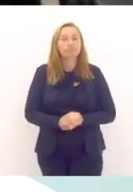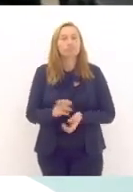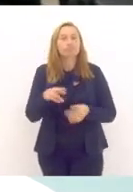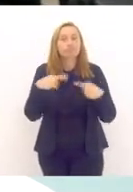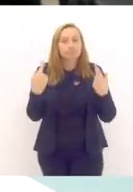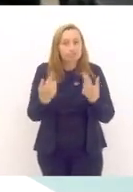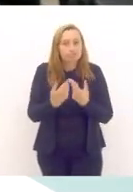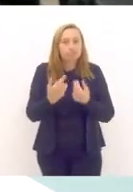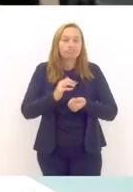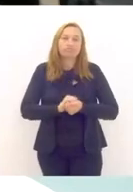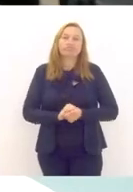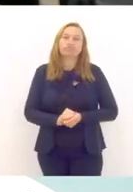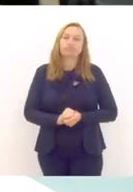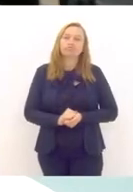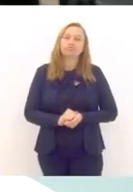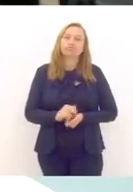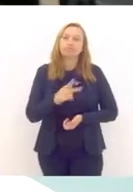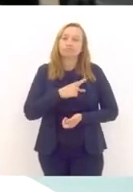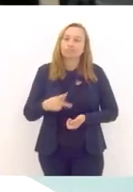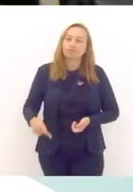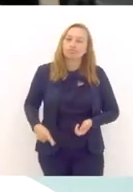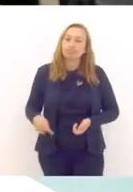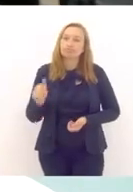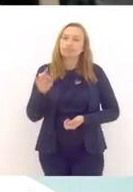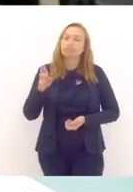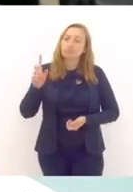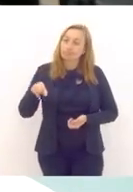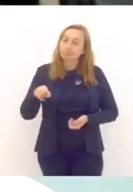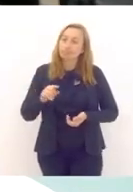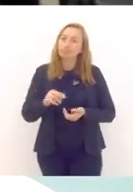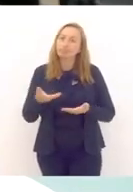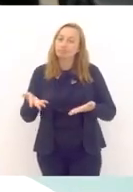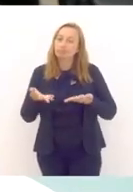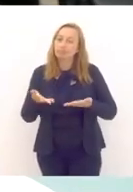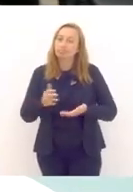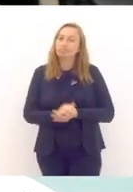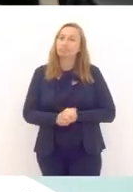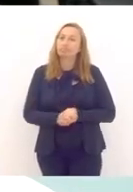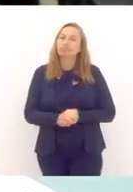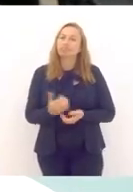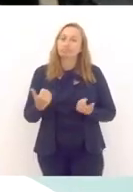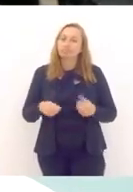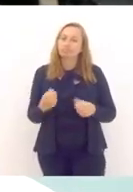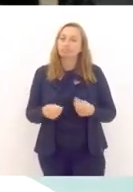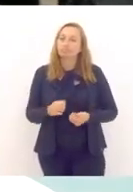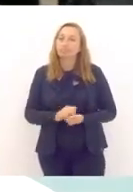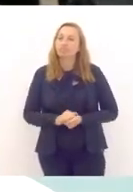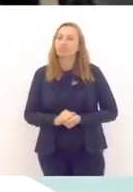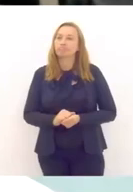reuniões. O nosso presidente André, ele convocou ela, porque tem que trazer